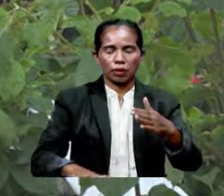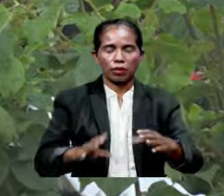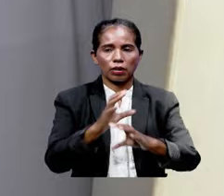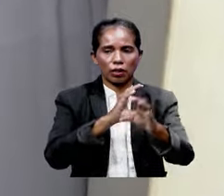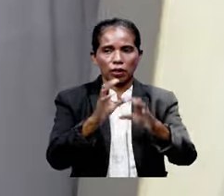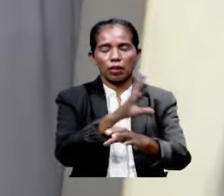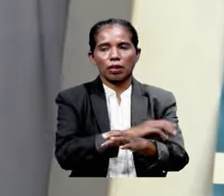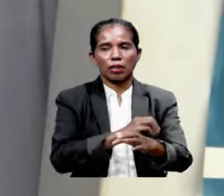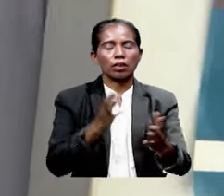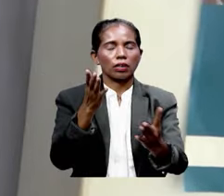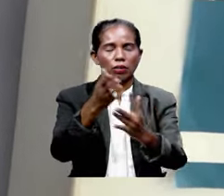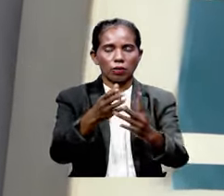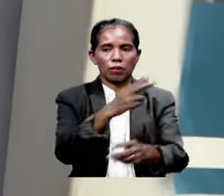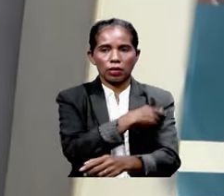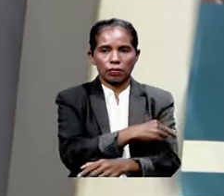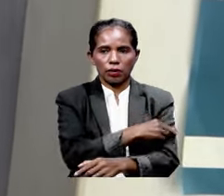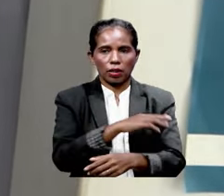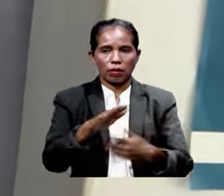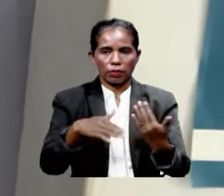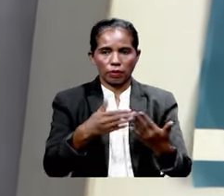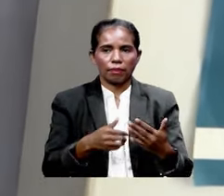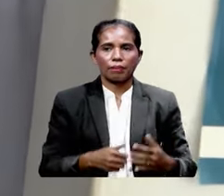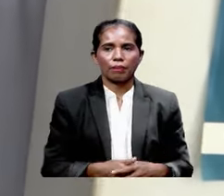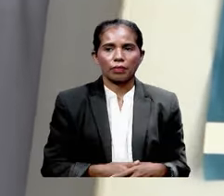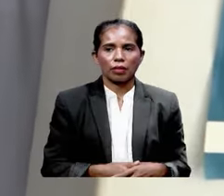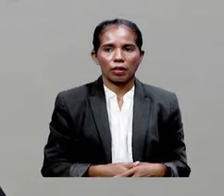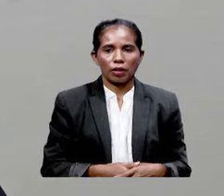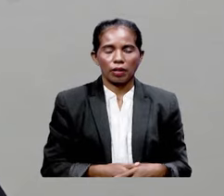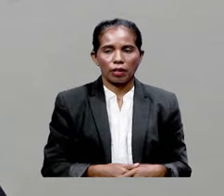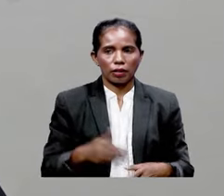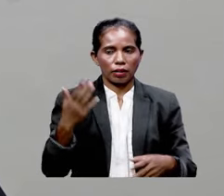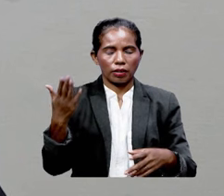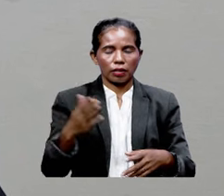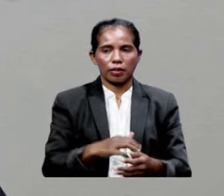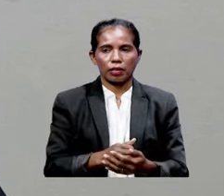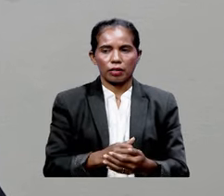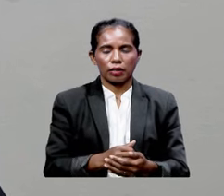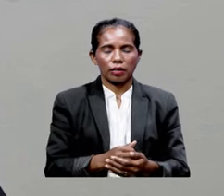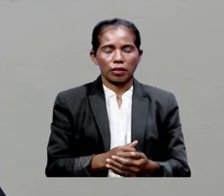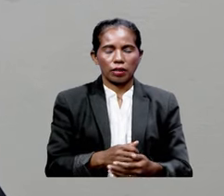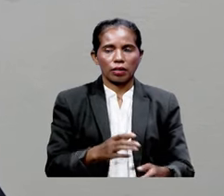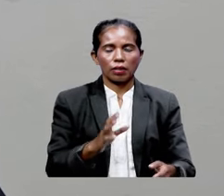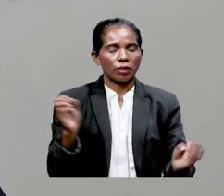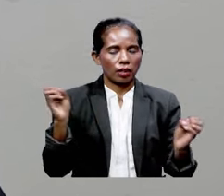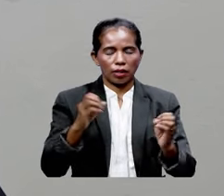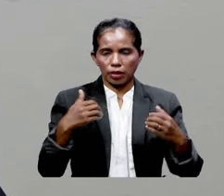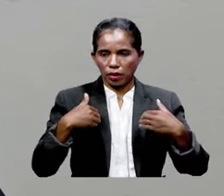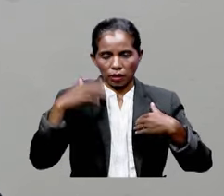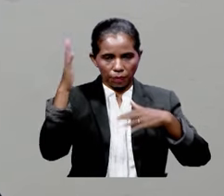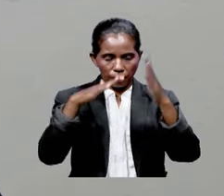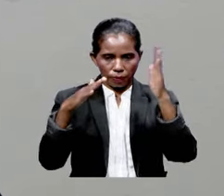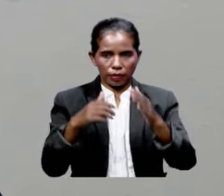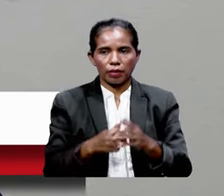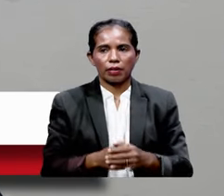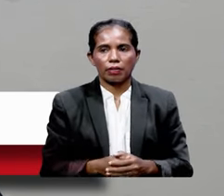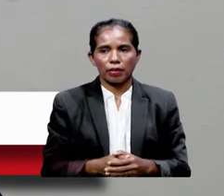laran molok to fasilidade saúde siram. Acontecimento nebe ma akontese iha be na Tarbora ne laia problema.